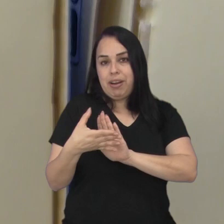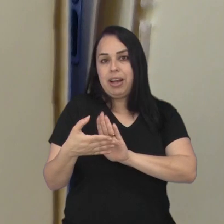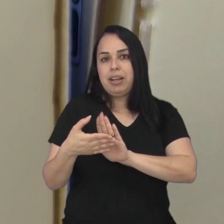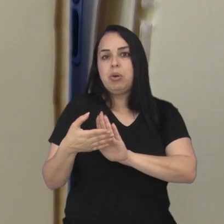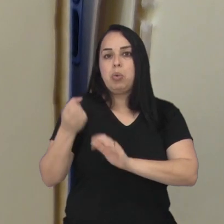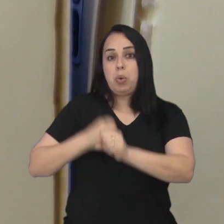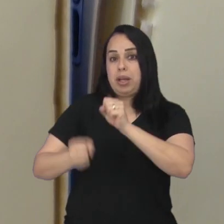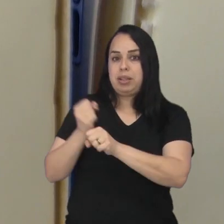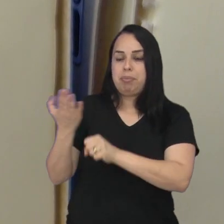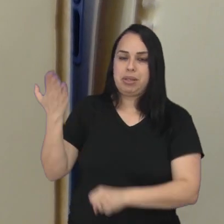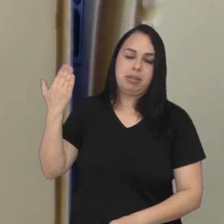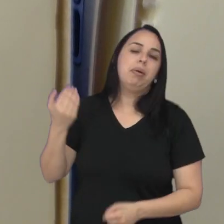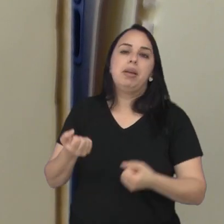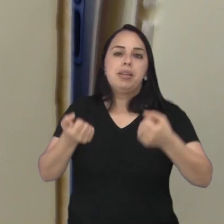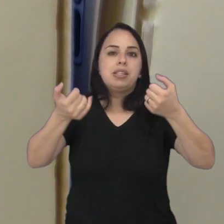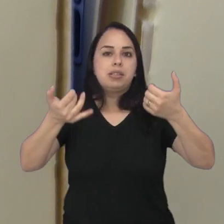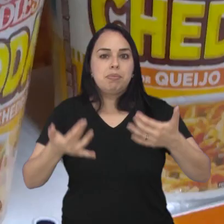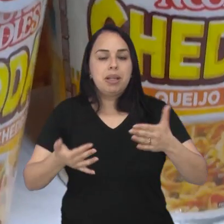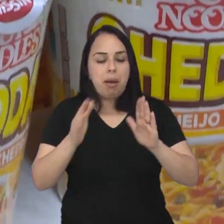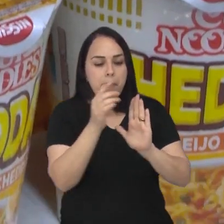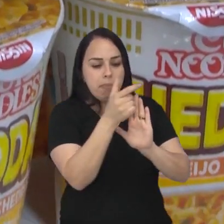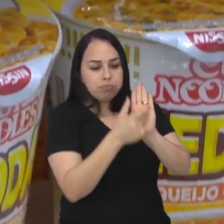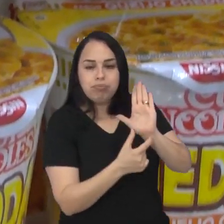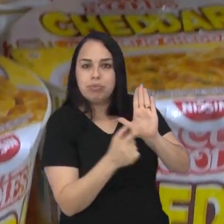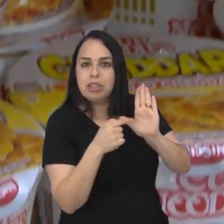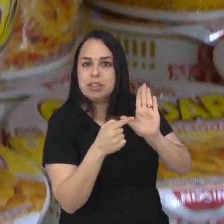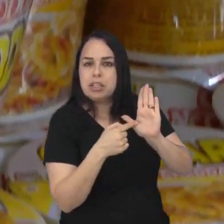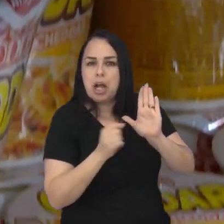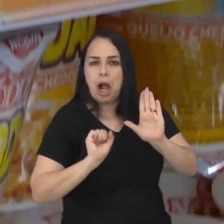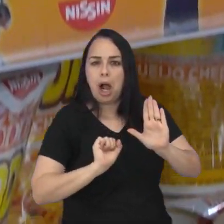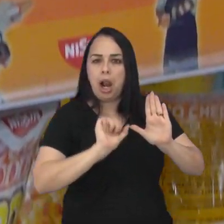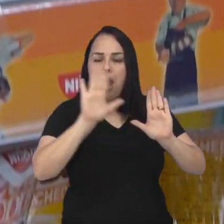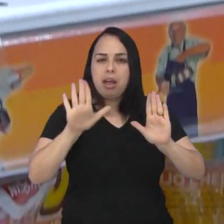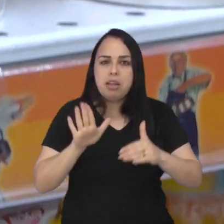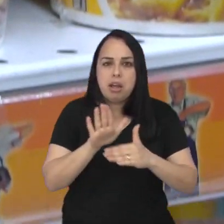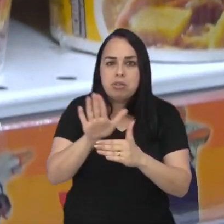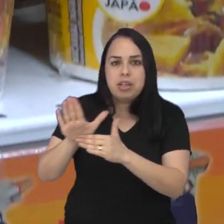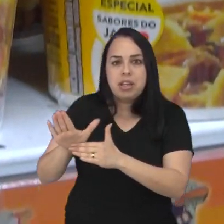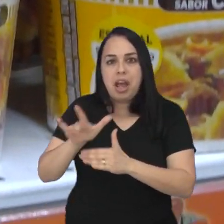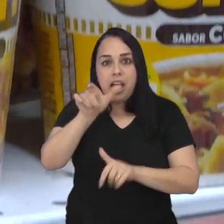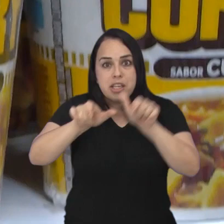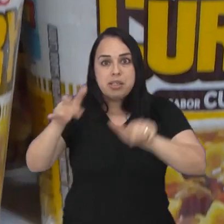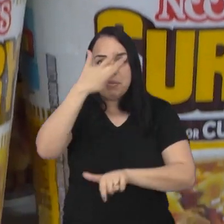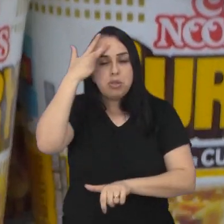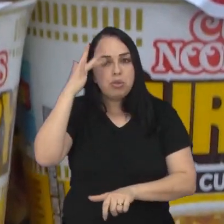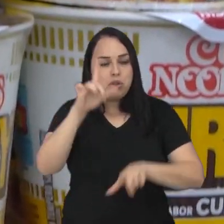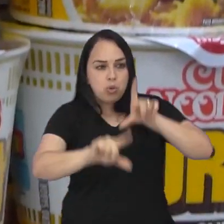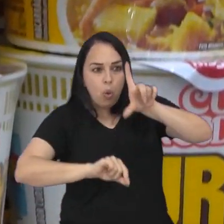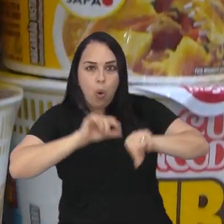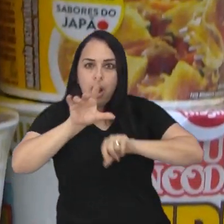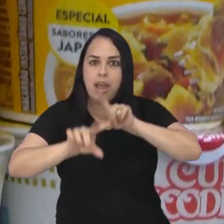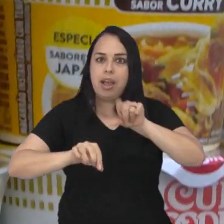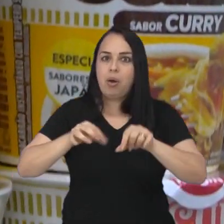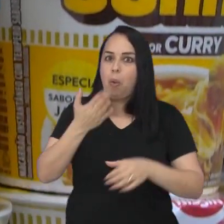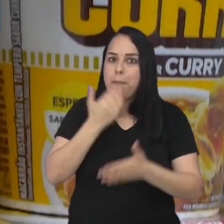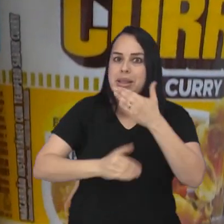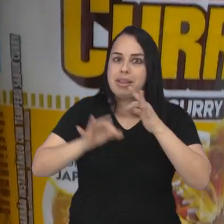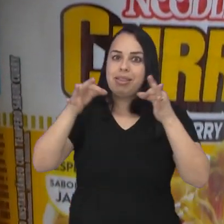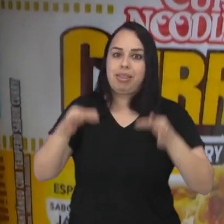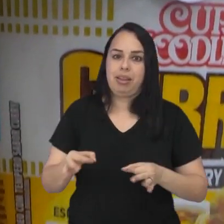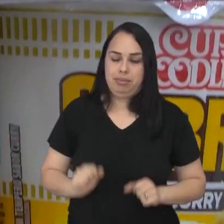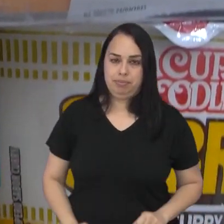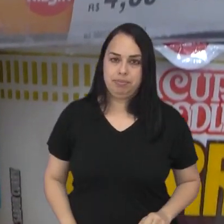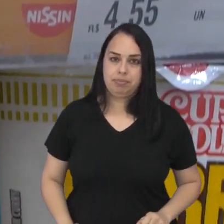passado. Segundo a Anvisa, a ideia é trazer mais clareza para os rótulos e auxiliar as pessoas a fazerem escolhas alimentares